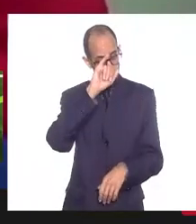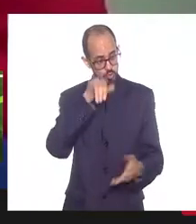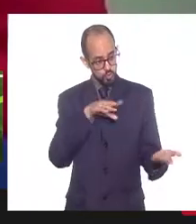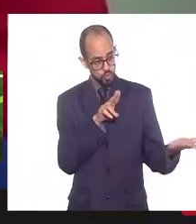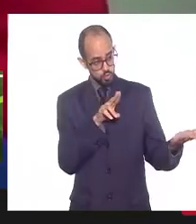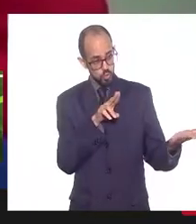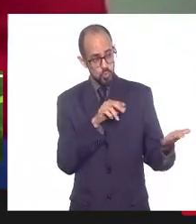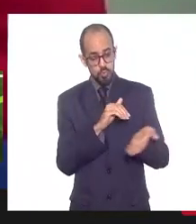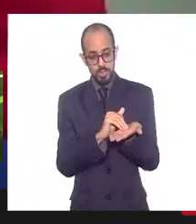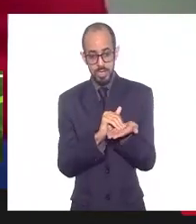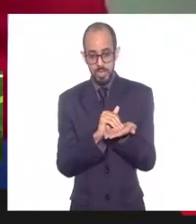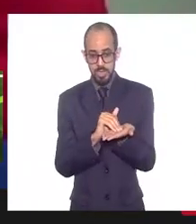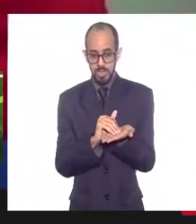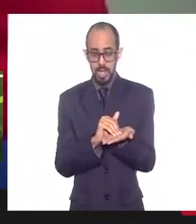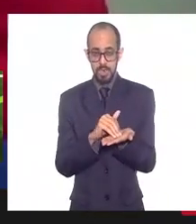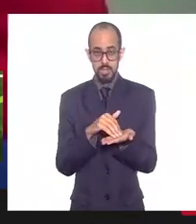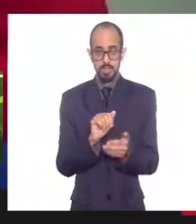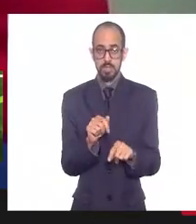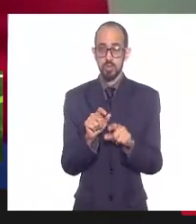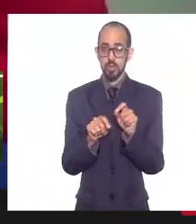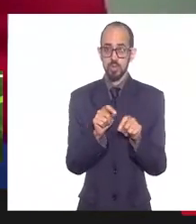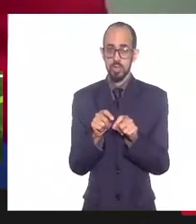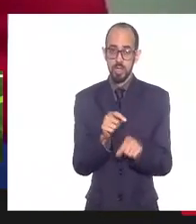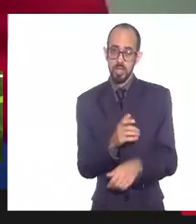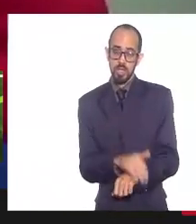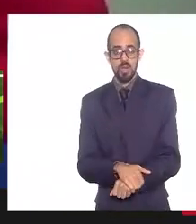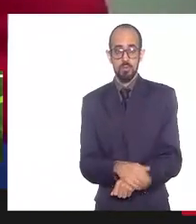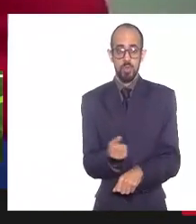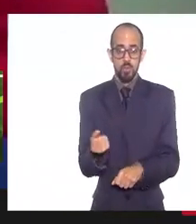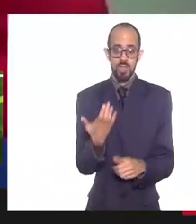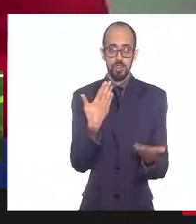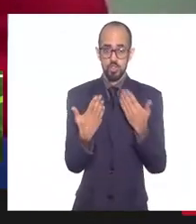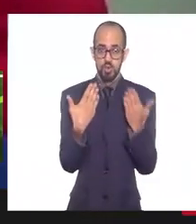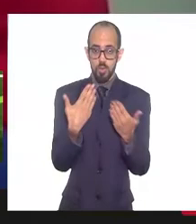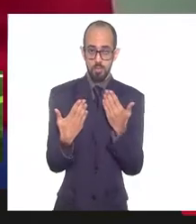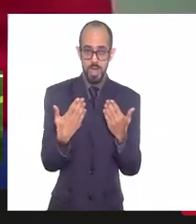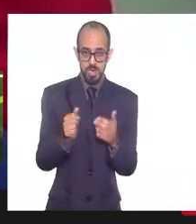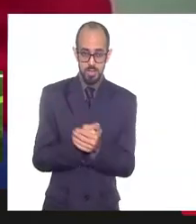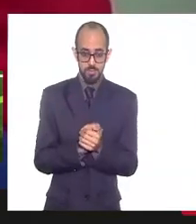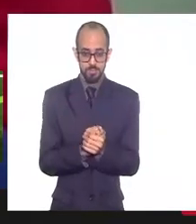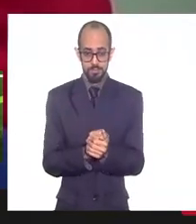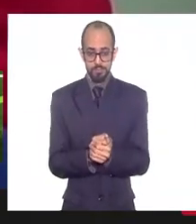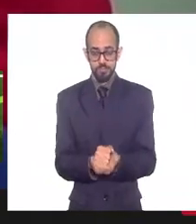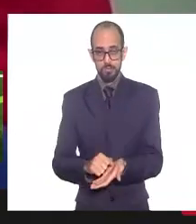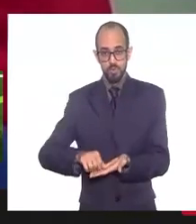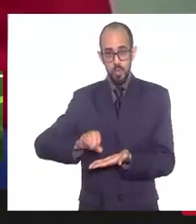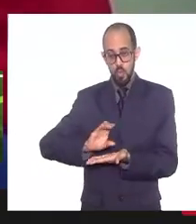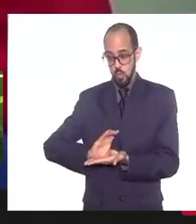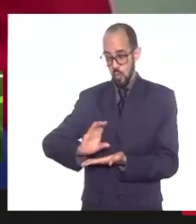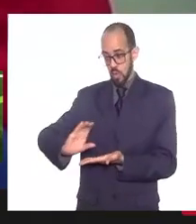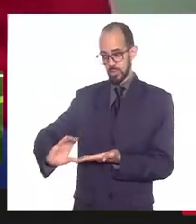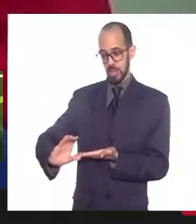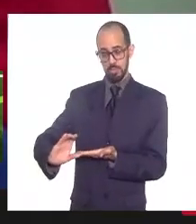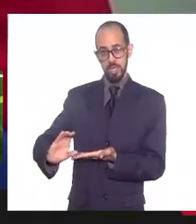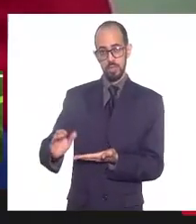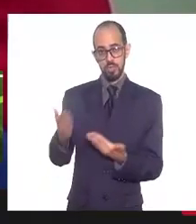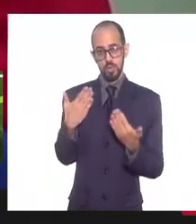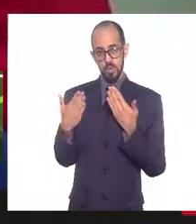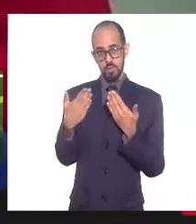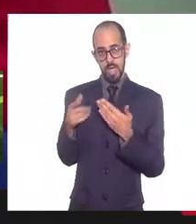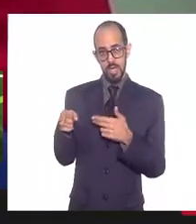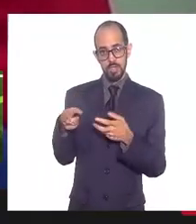foi gestora, pode dizer isso, quando a gente vai comparar a dotação orçamentária, a gente